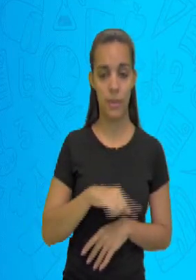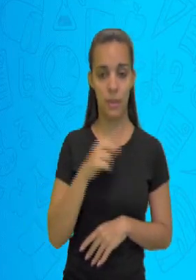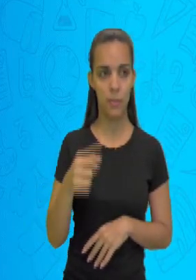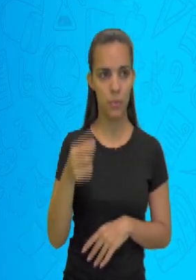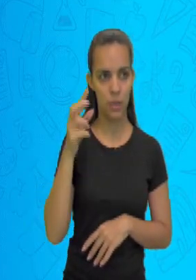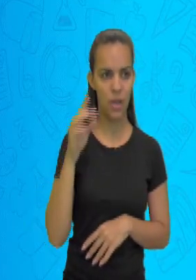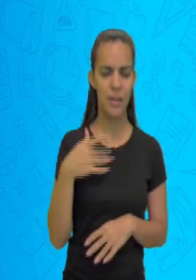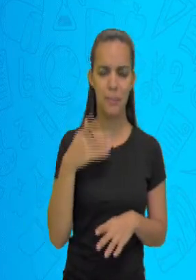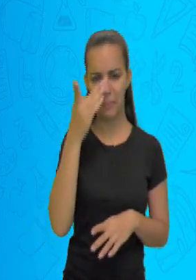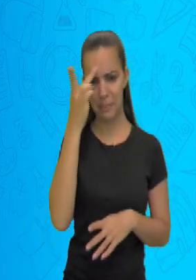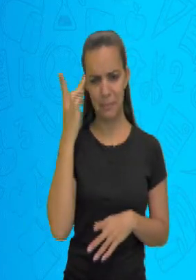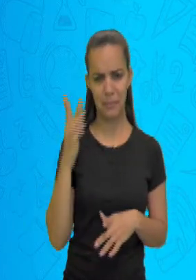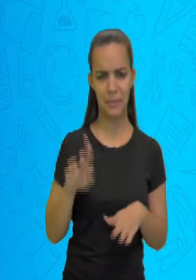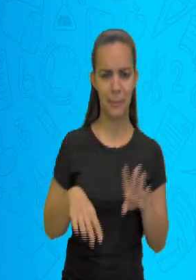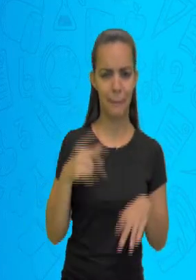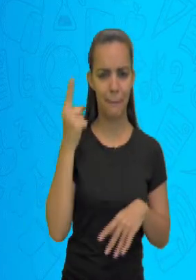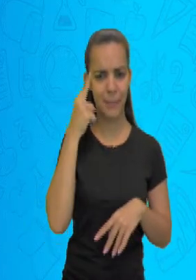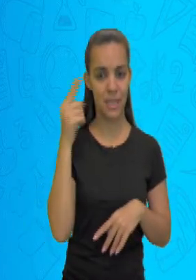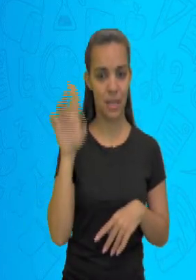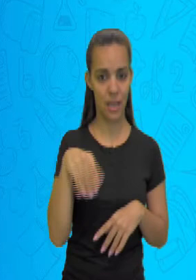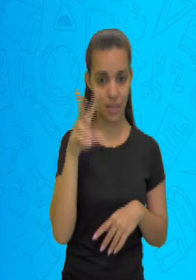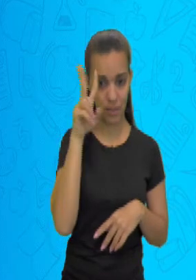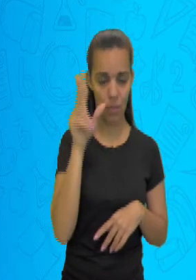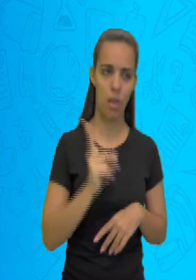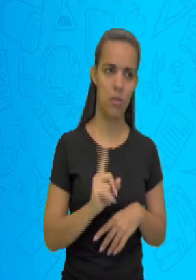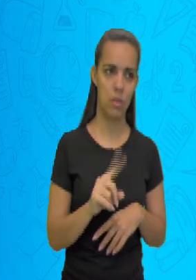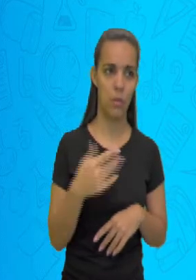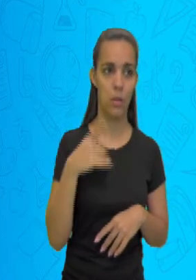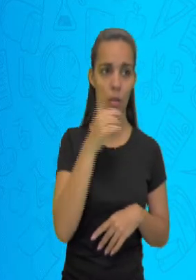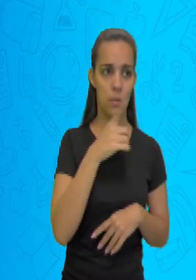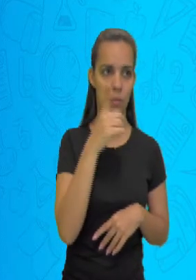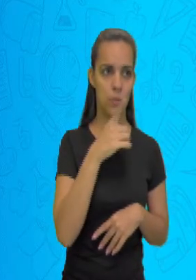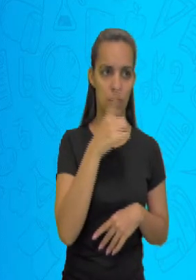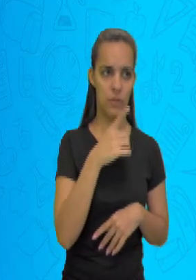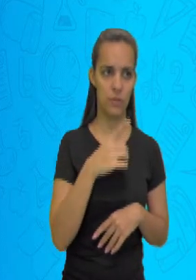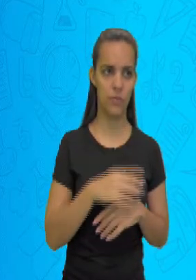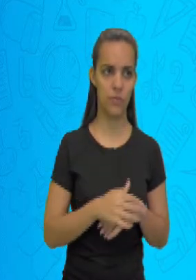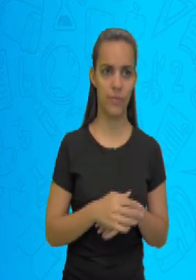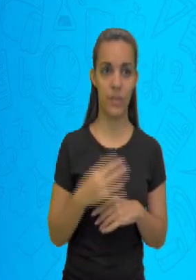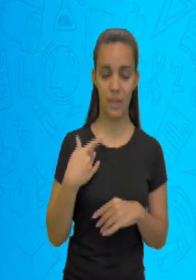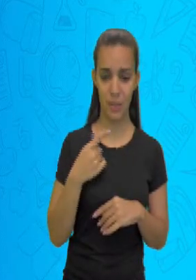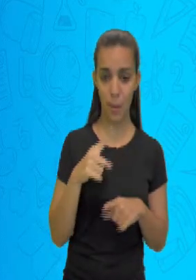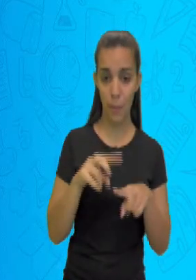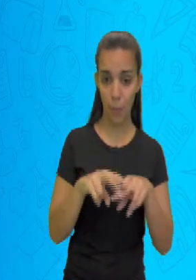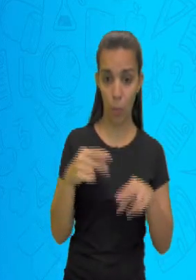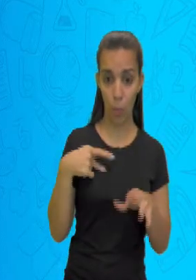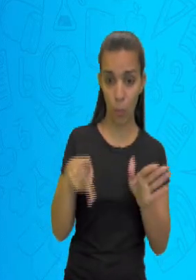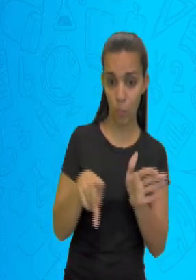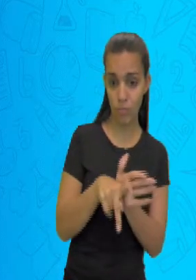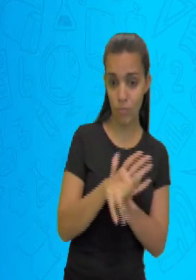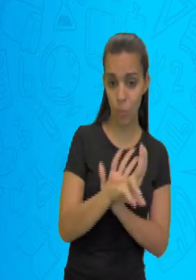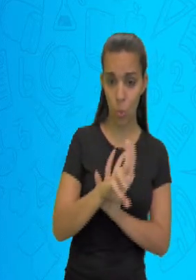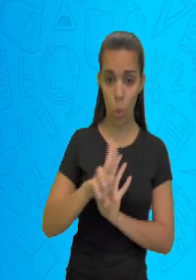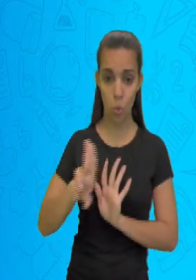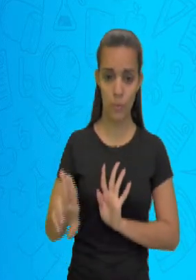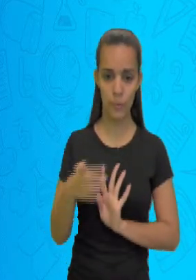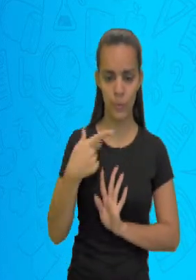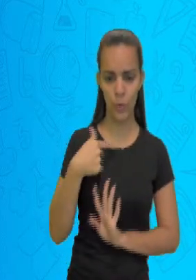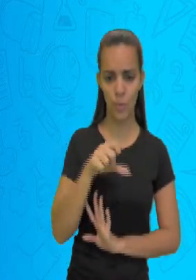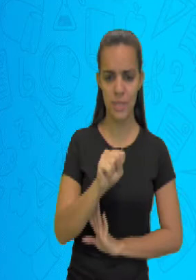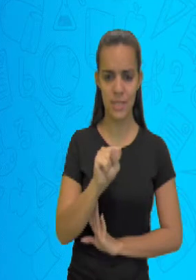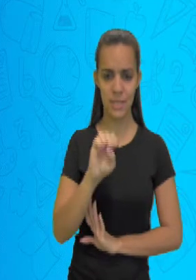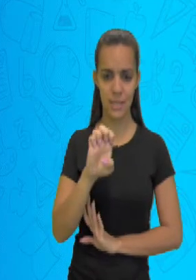segunda-feira. Ó, vamos observar. Segunda, segundo dia da semana. Então, o domingo